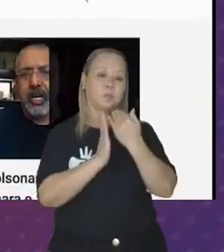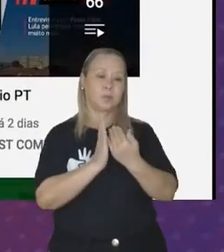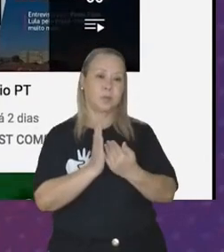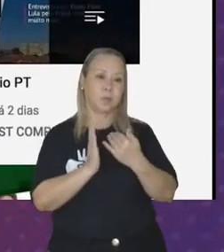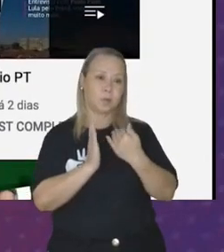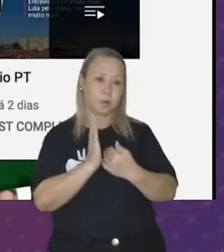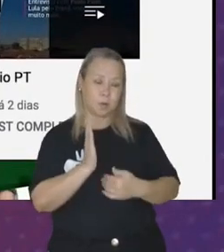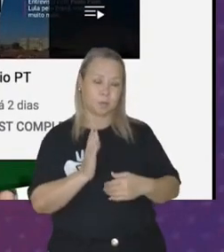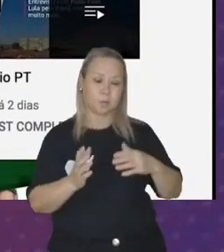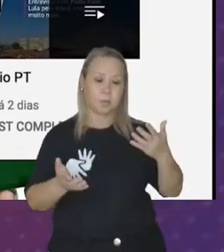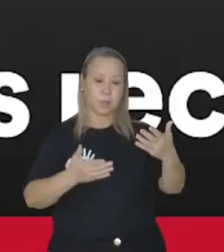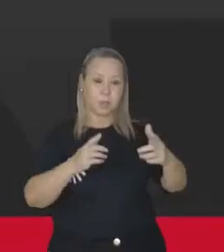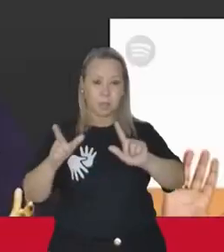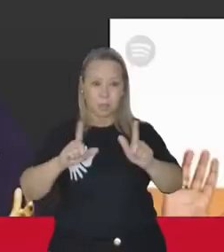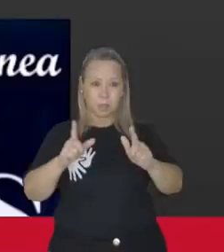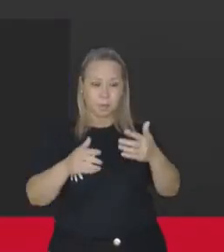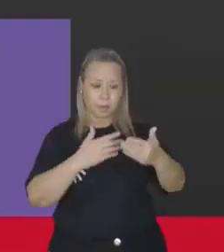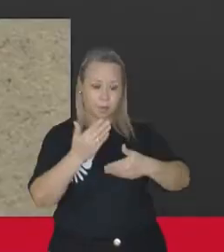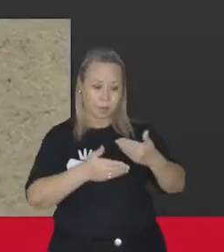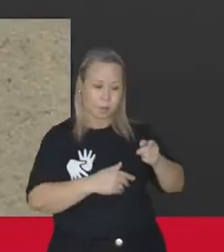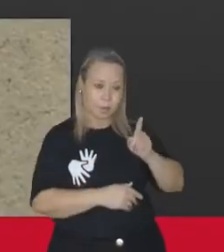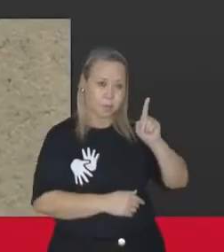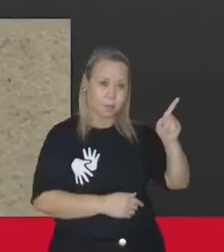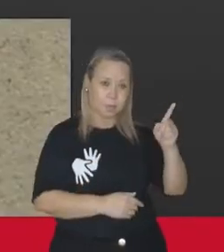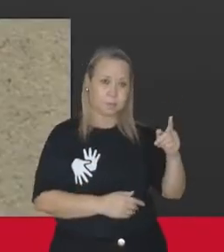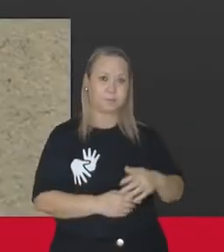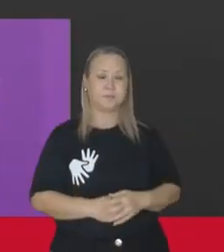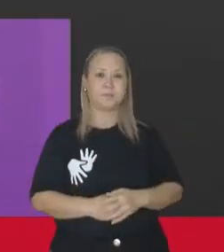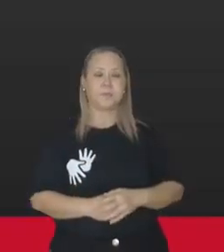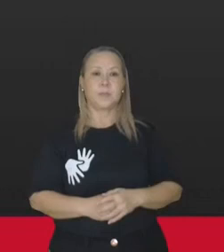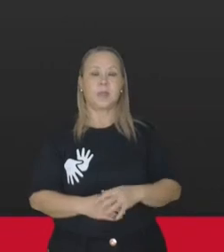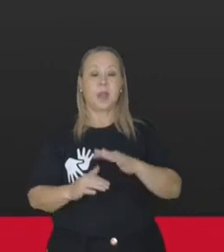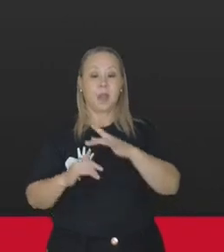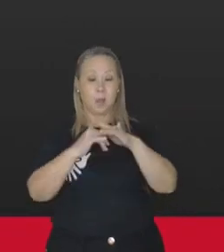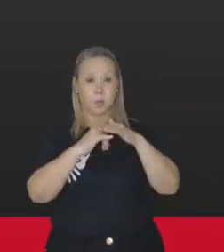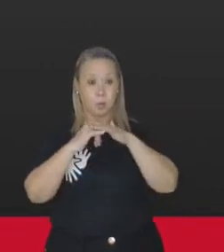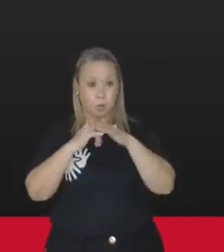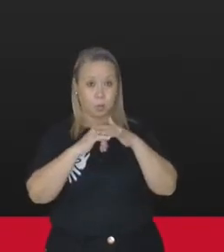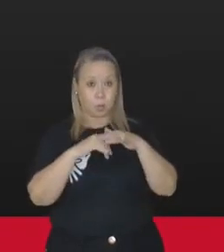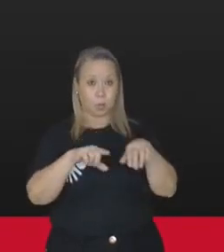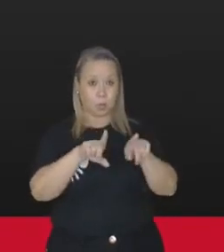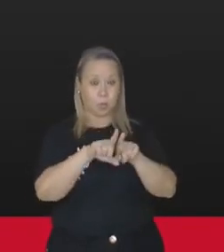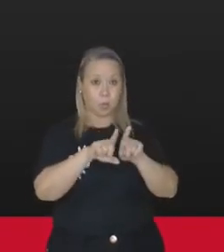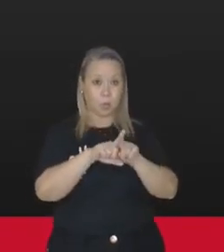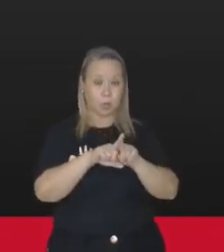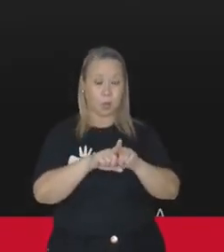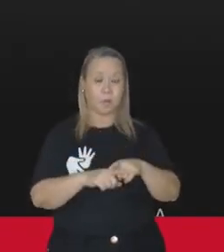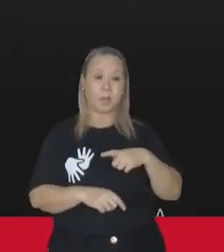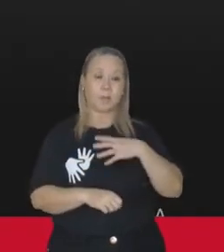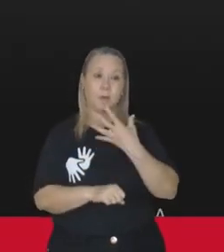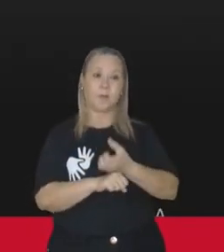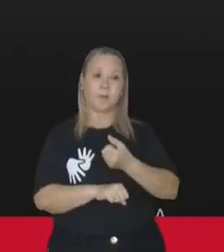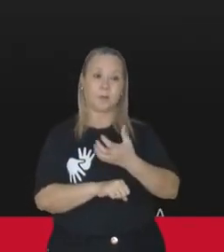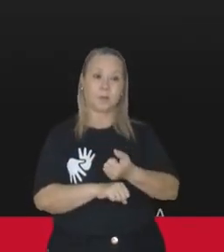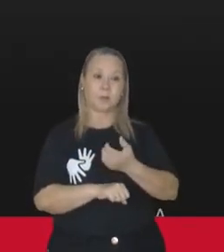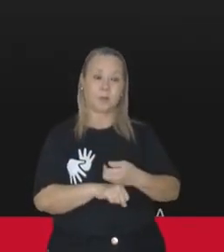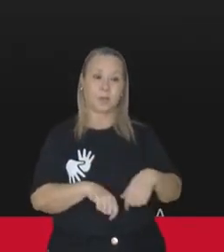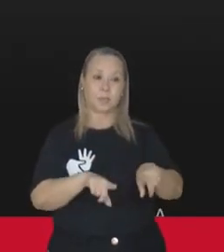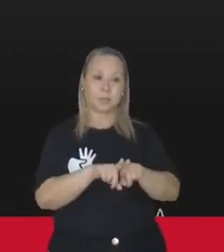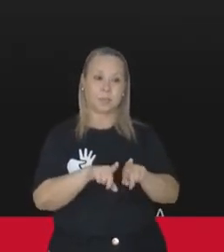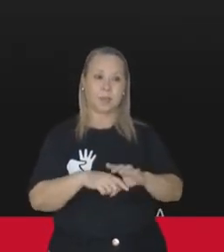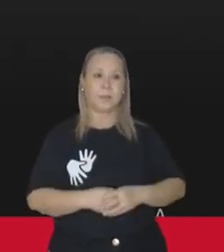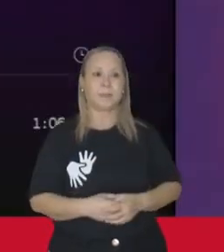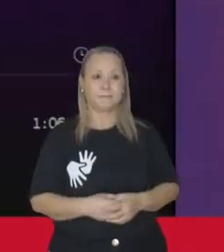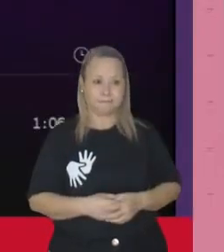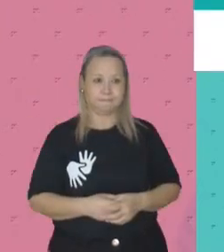playlist TV Elas por Elas Formação, no canal da TV PT no YouTube e em formato de podcast no Spotify.